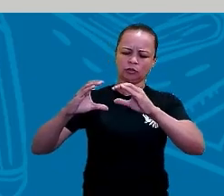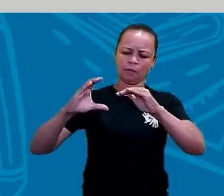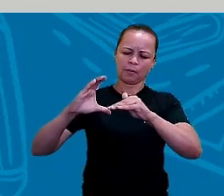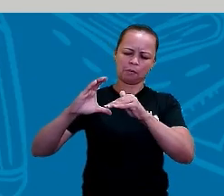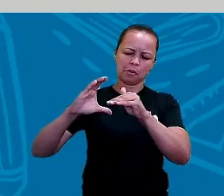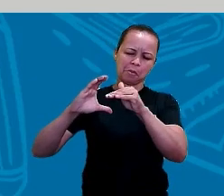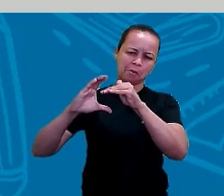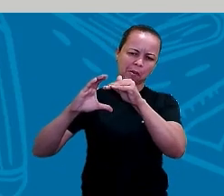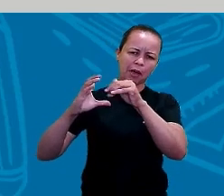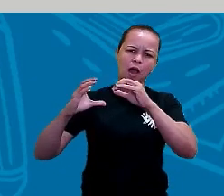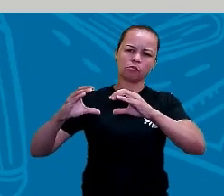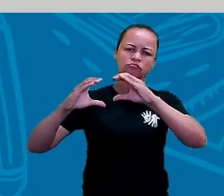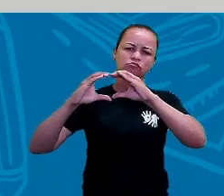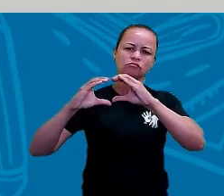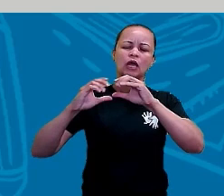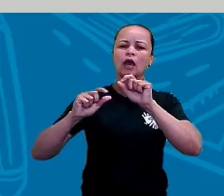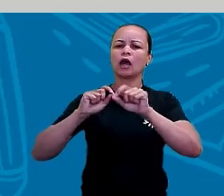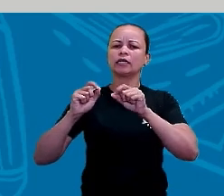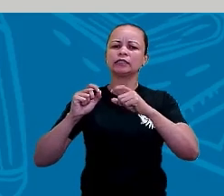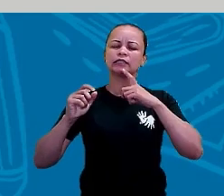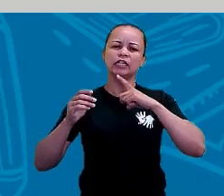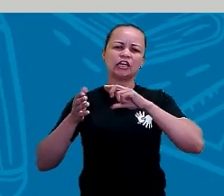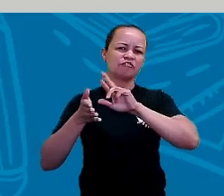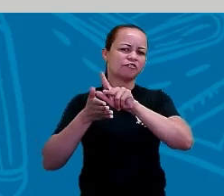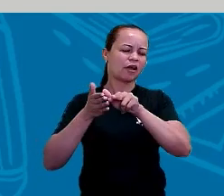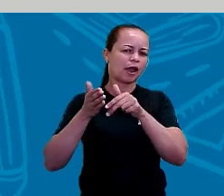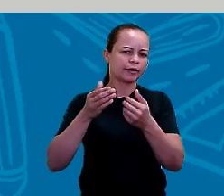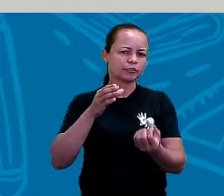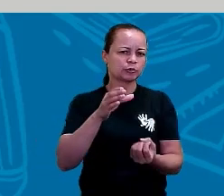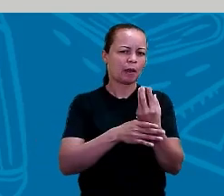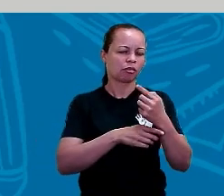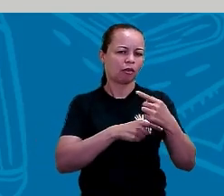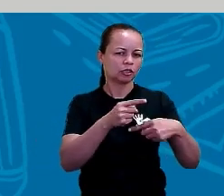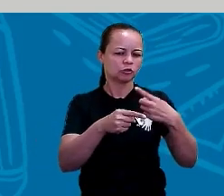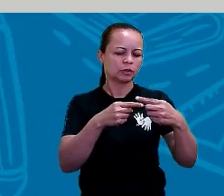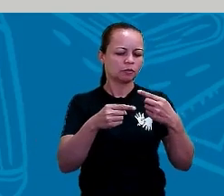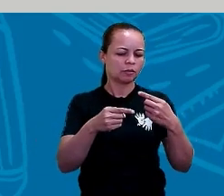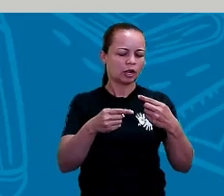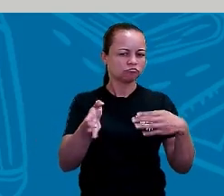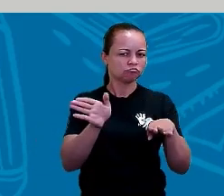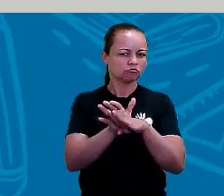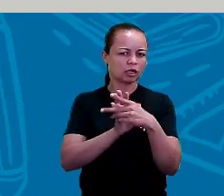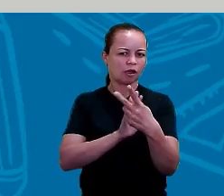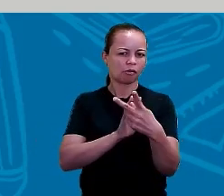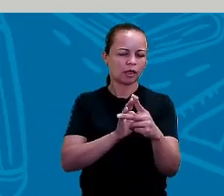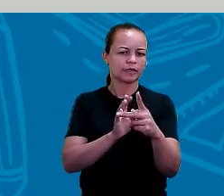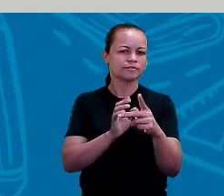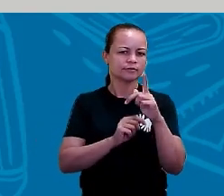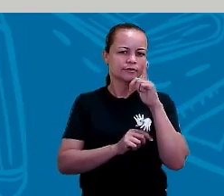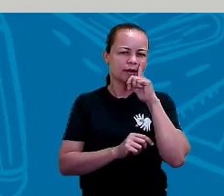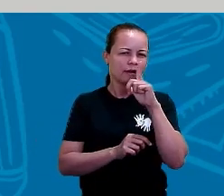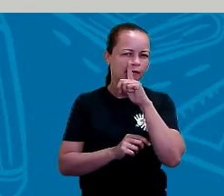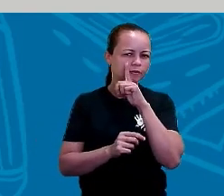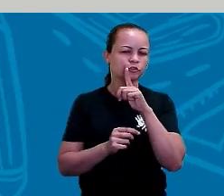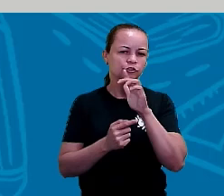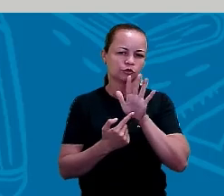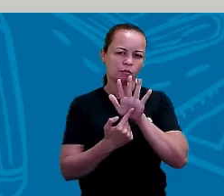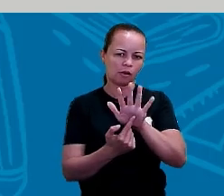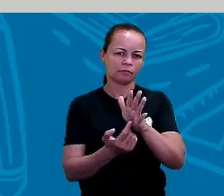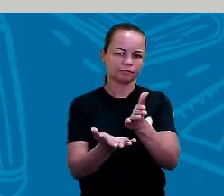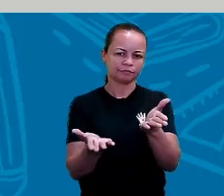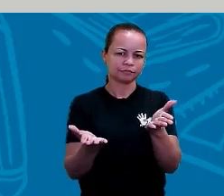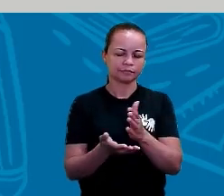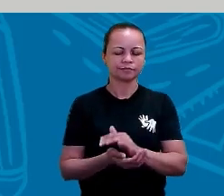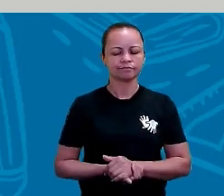alimento aí, teve várias matérias-primas para eu poder chegar nele, para eu compor esse lanche que eu estou aí apresentando para